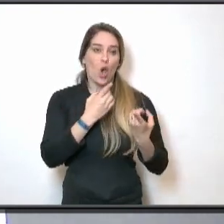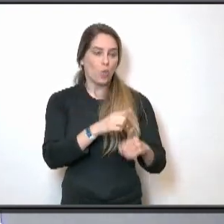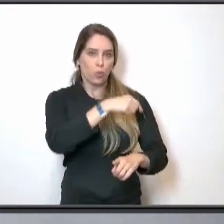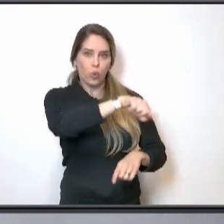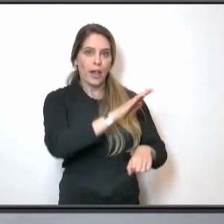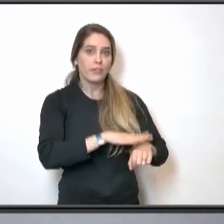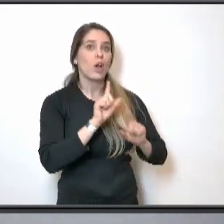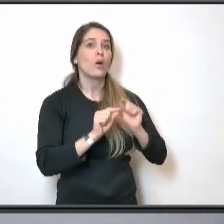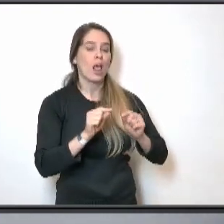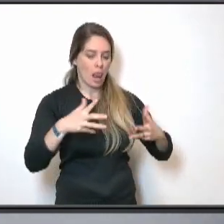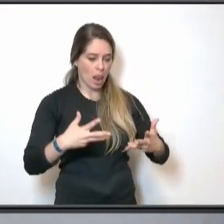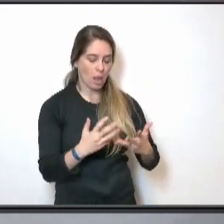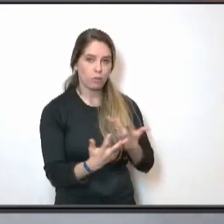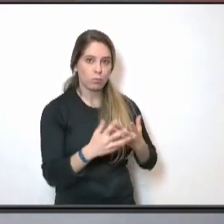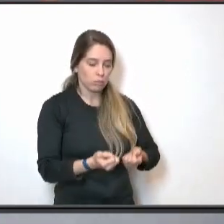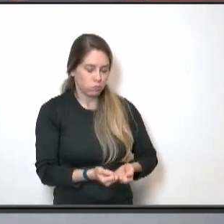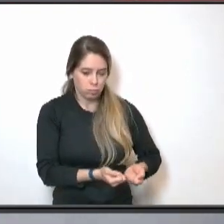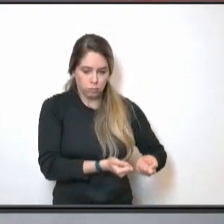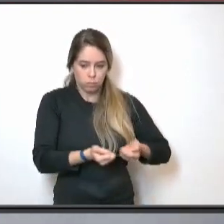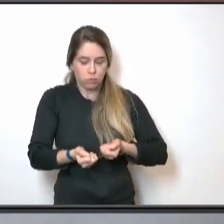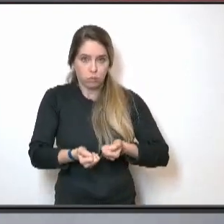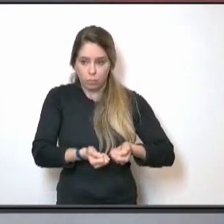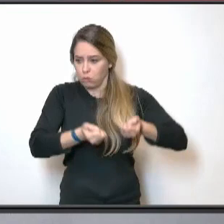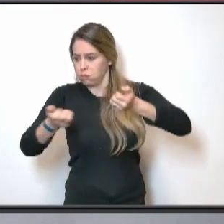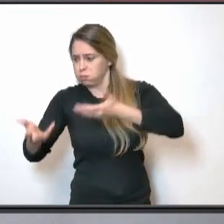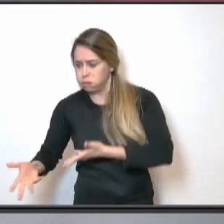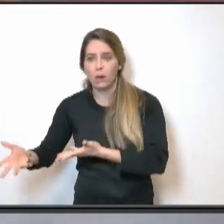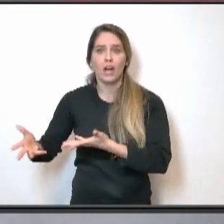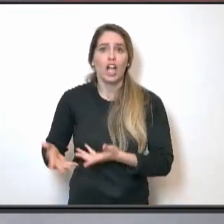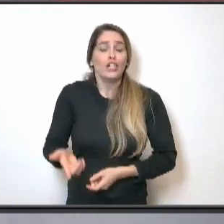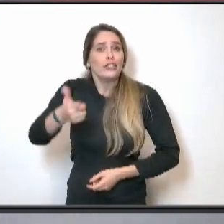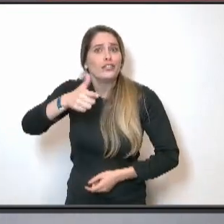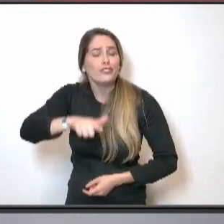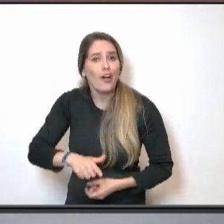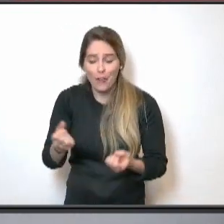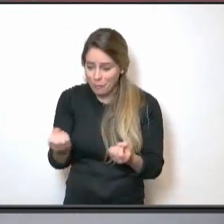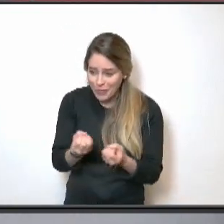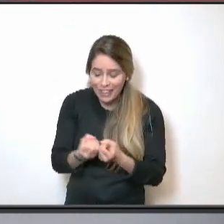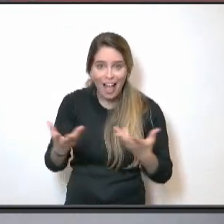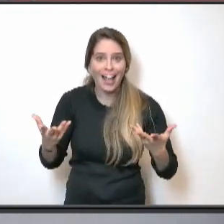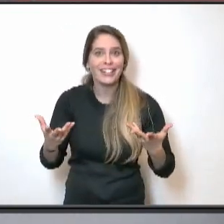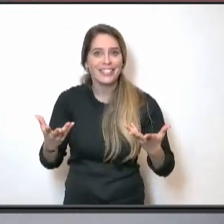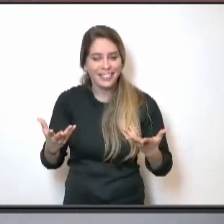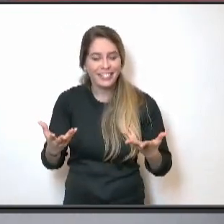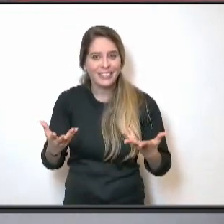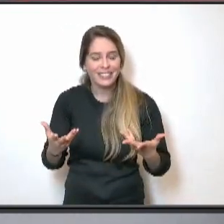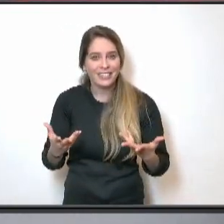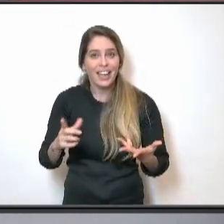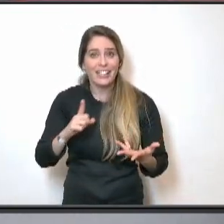rede, o que acontece? Aquele milagre novamente, no mesmo lugar, envolvendo algumas das